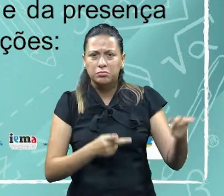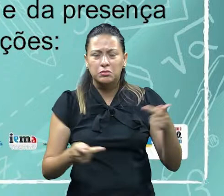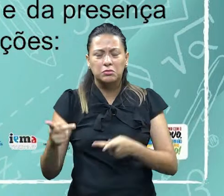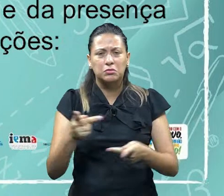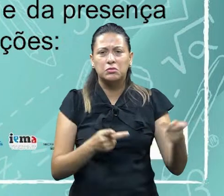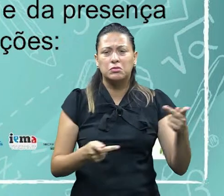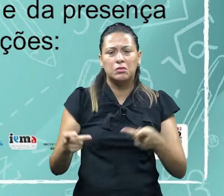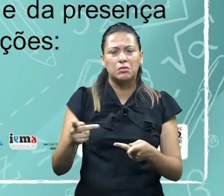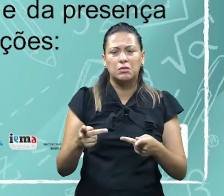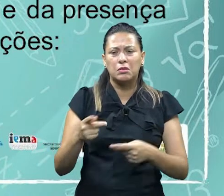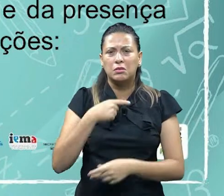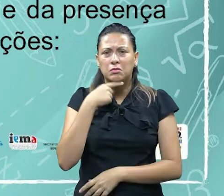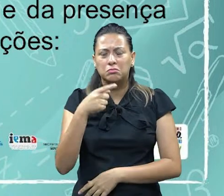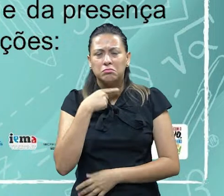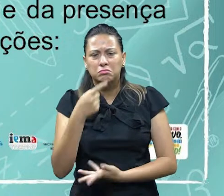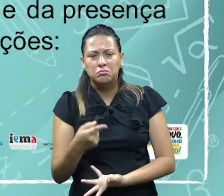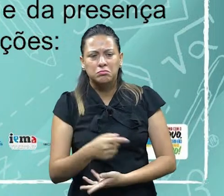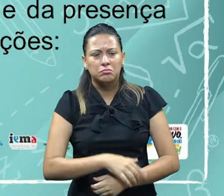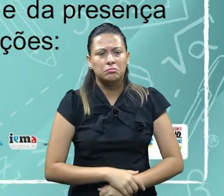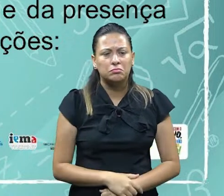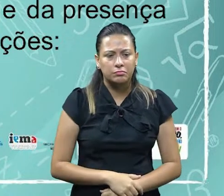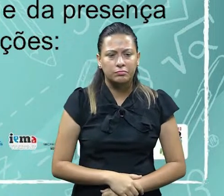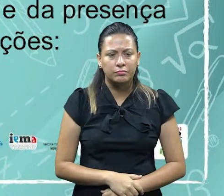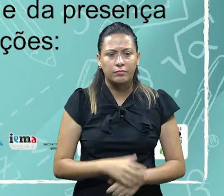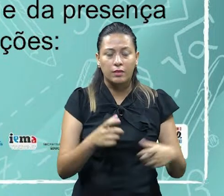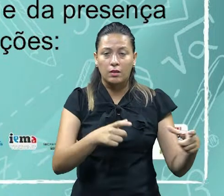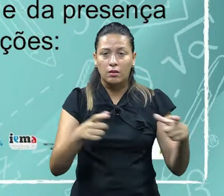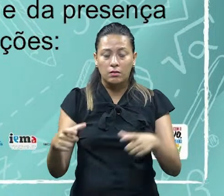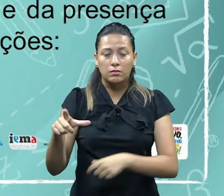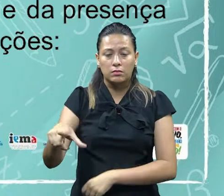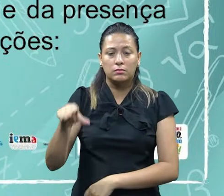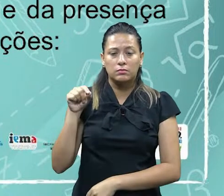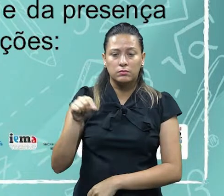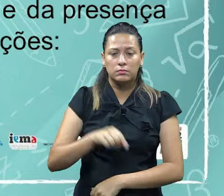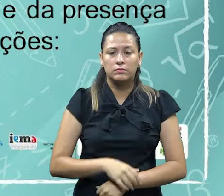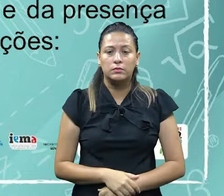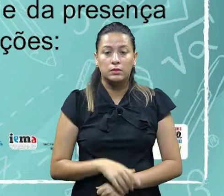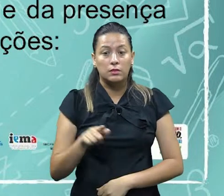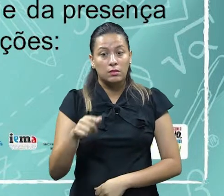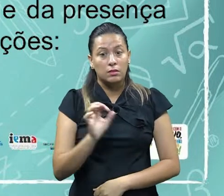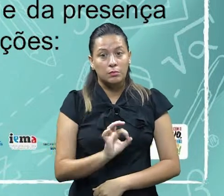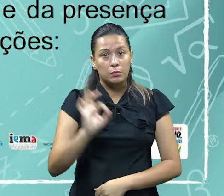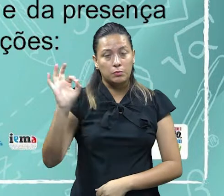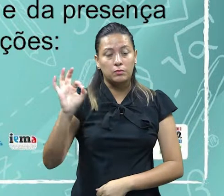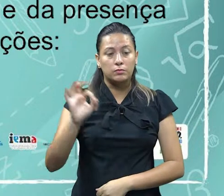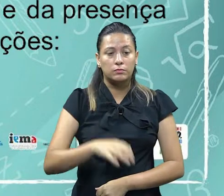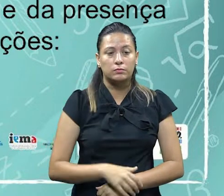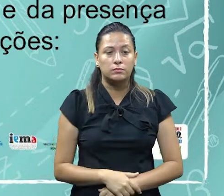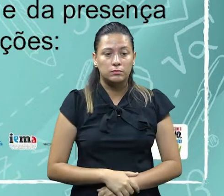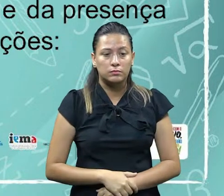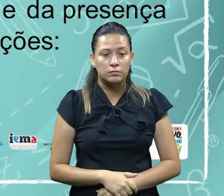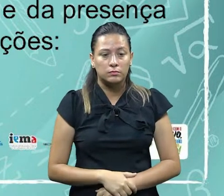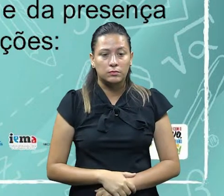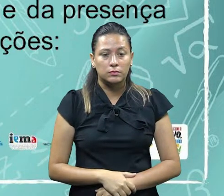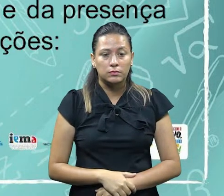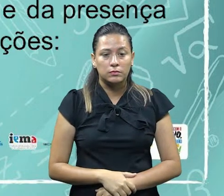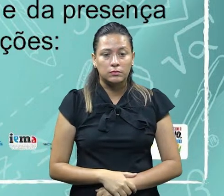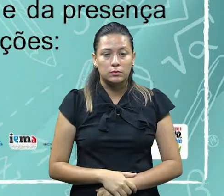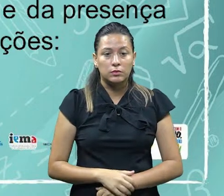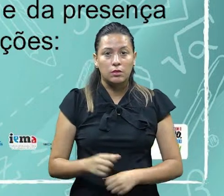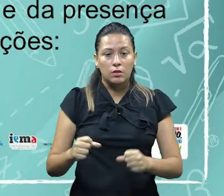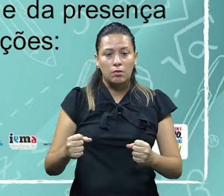insuficiente. Áreas classificadas. Área na qual a probabilidade de presença de uma